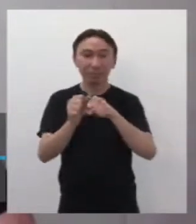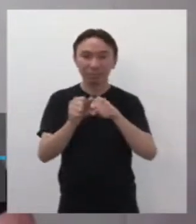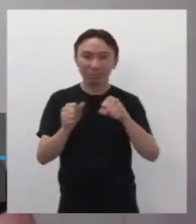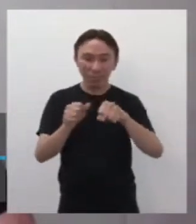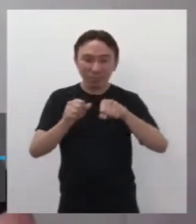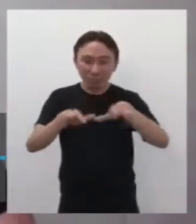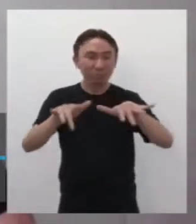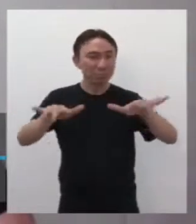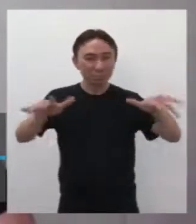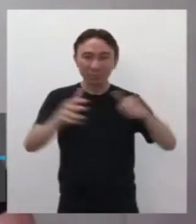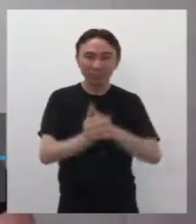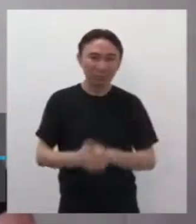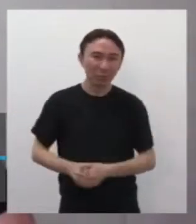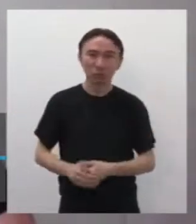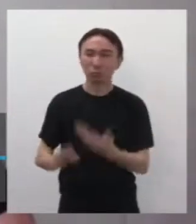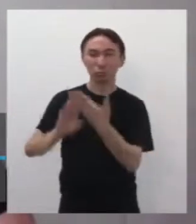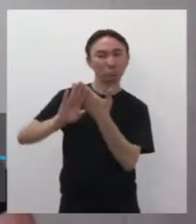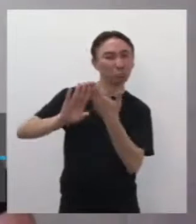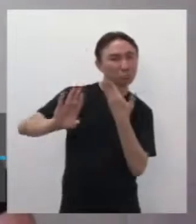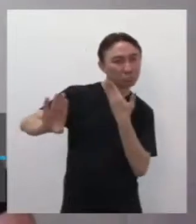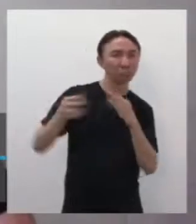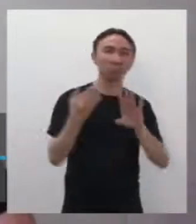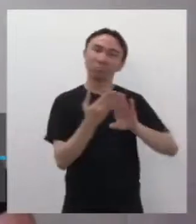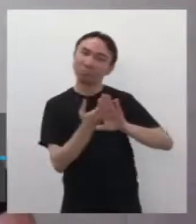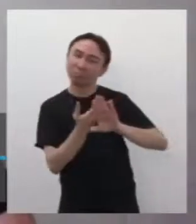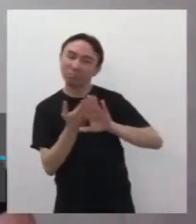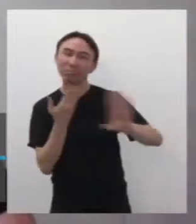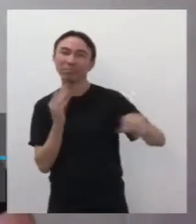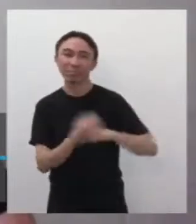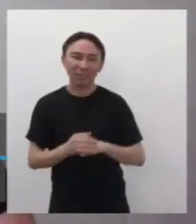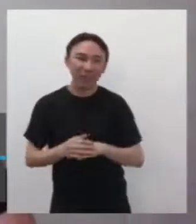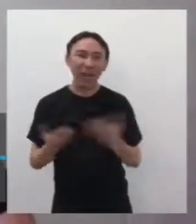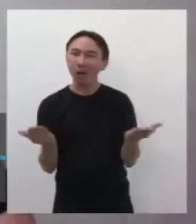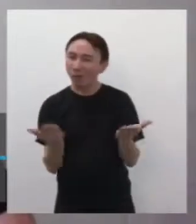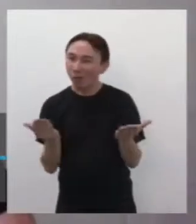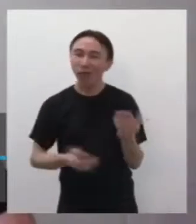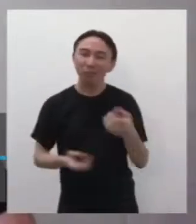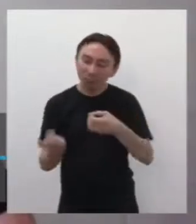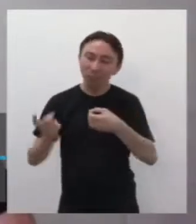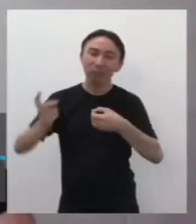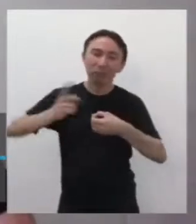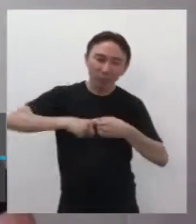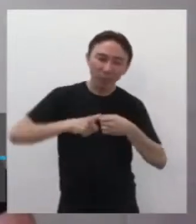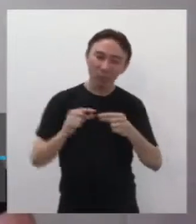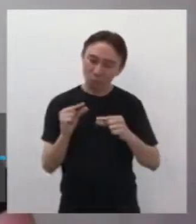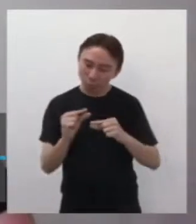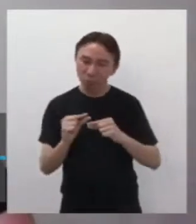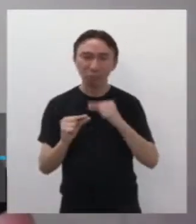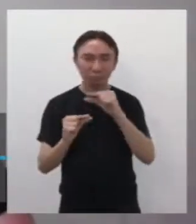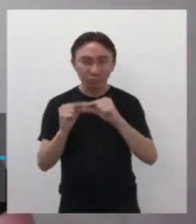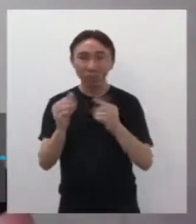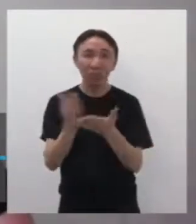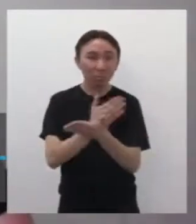isolamento social, a volta gradativa, tentar e prestar, né, a prova do